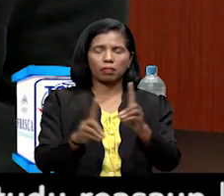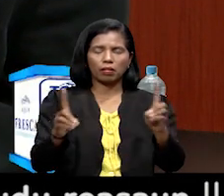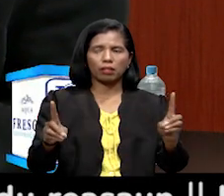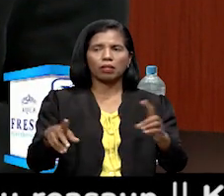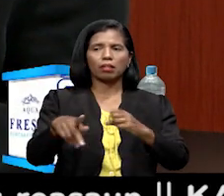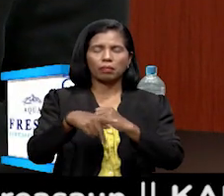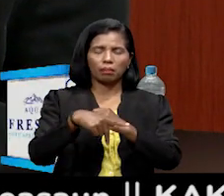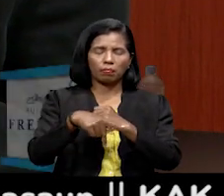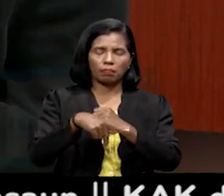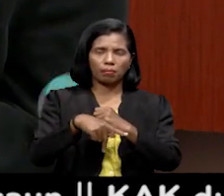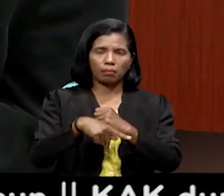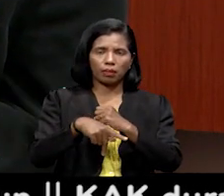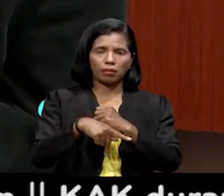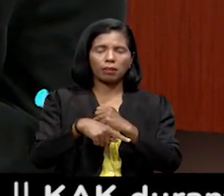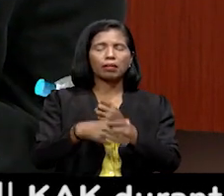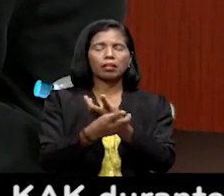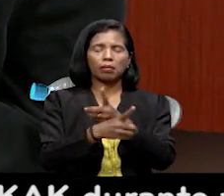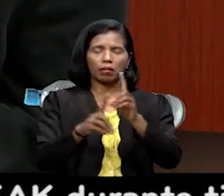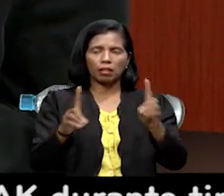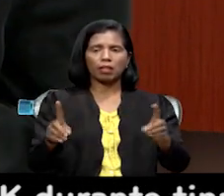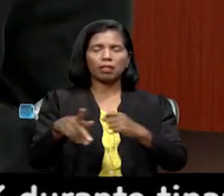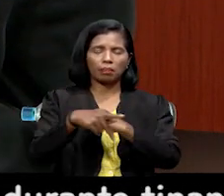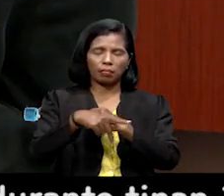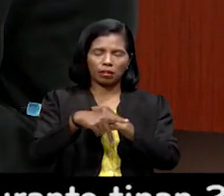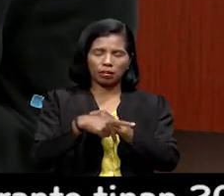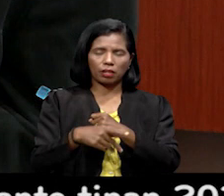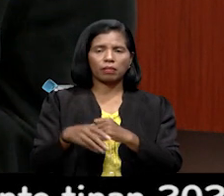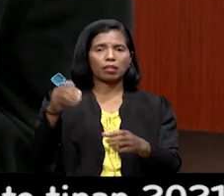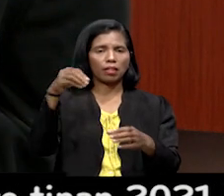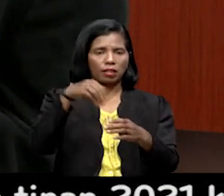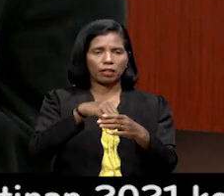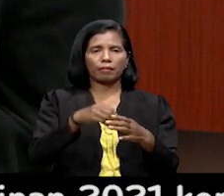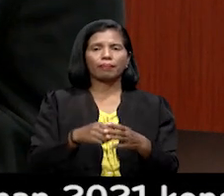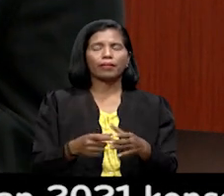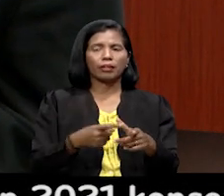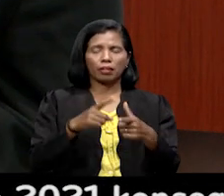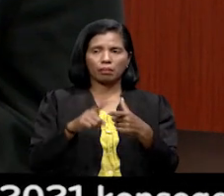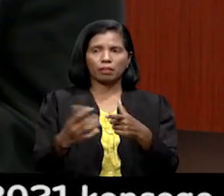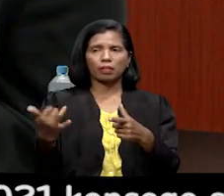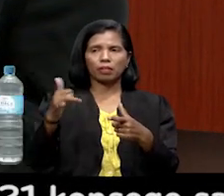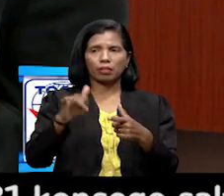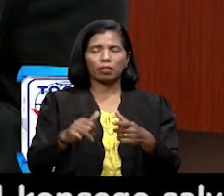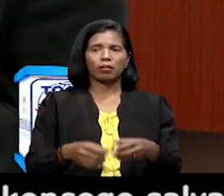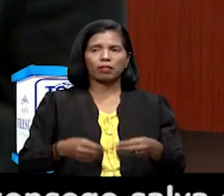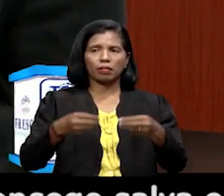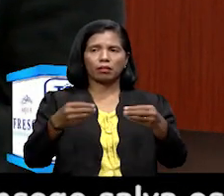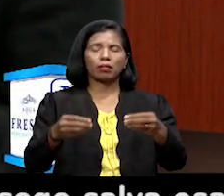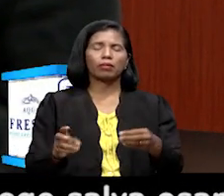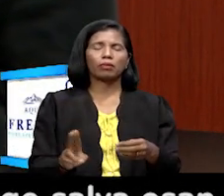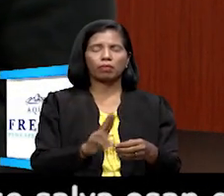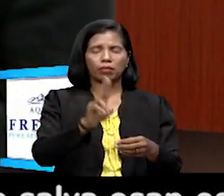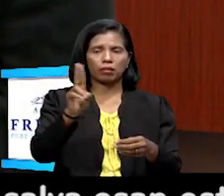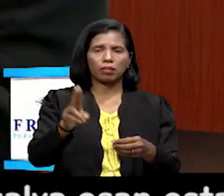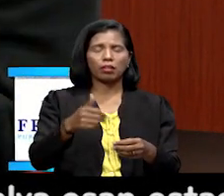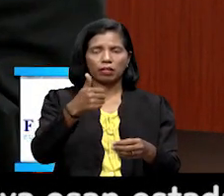mecanismo demokracia iha partidu nyalaran i depes sira optamane su frase universal, i dene bua dia